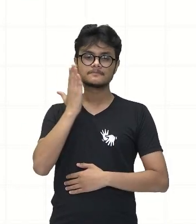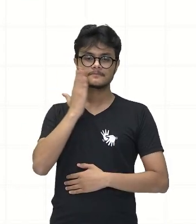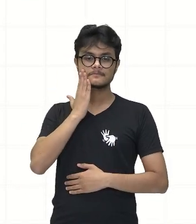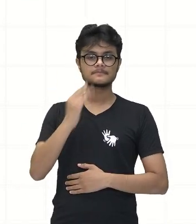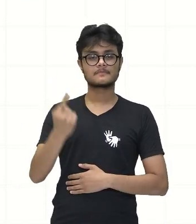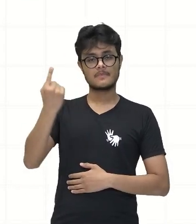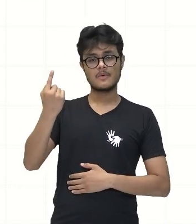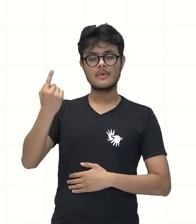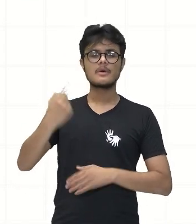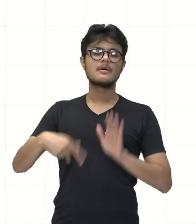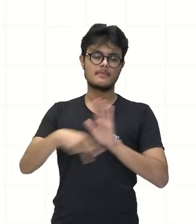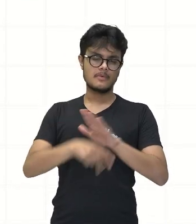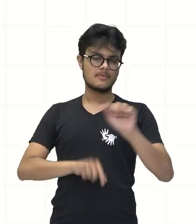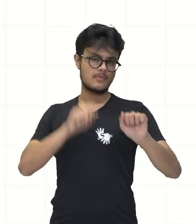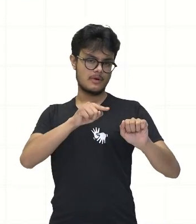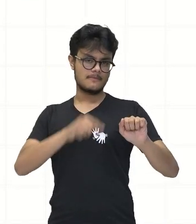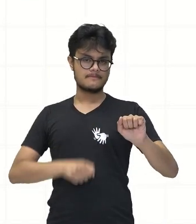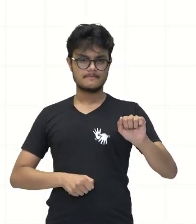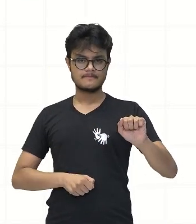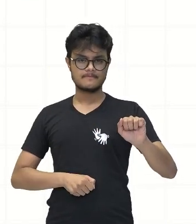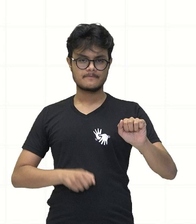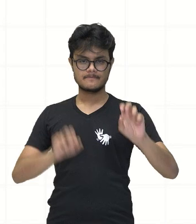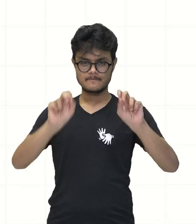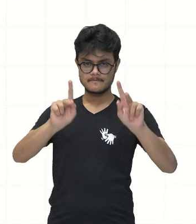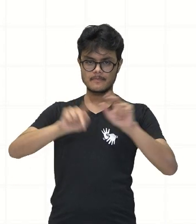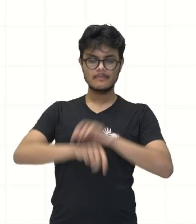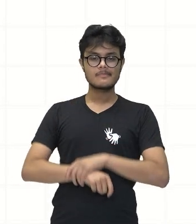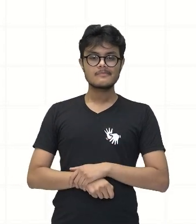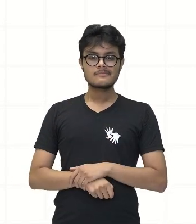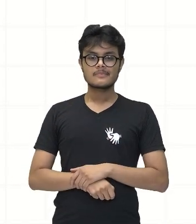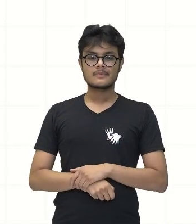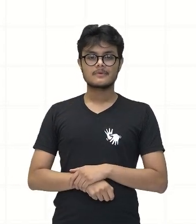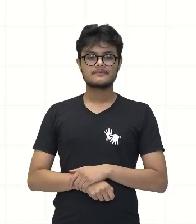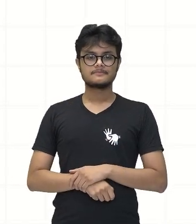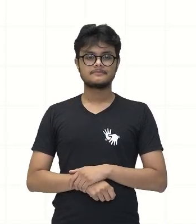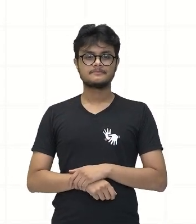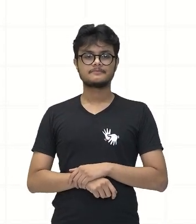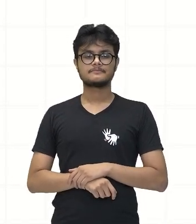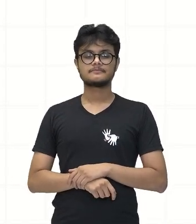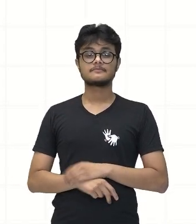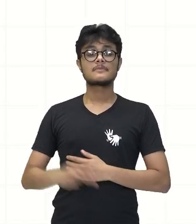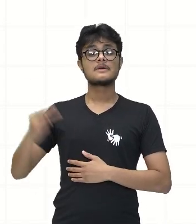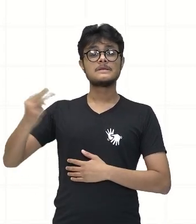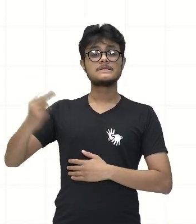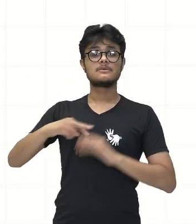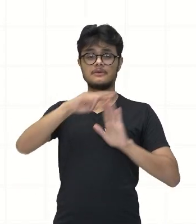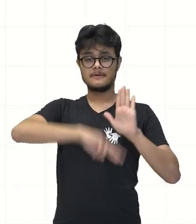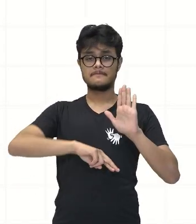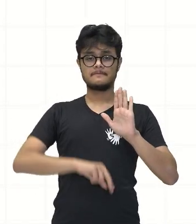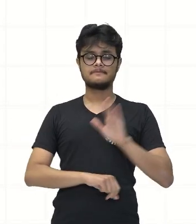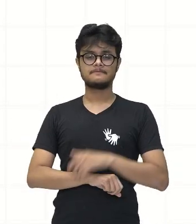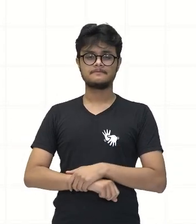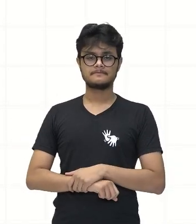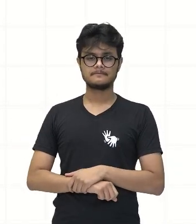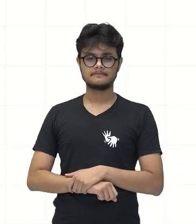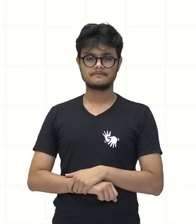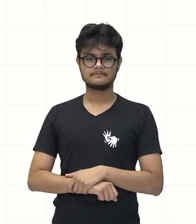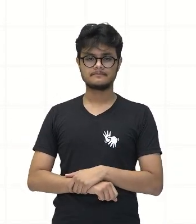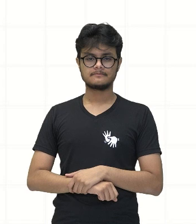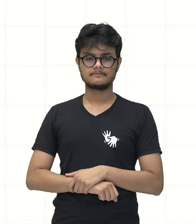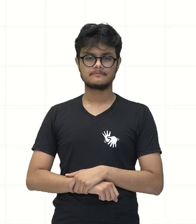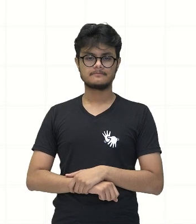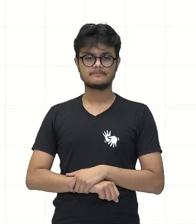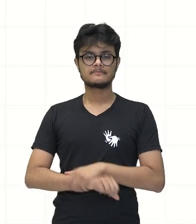o próprio número. Beleza? Então, essa é a nossa primeira propriedade. A nossa segunda propriedade diz o seguinte: